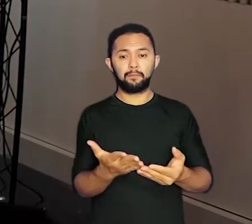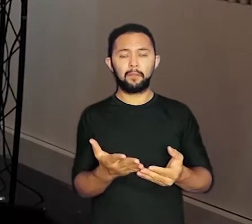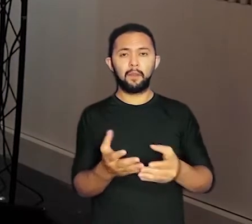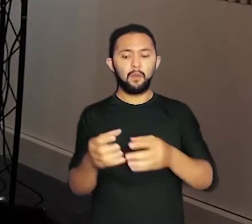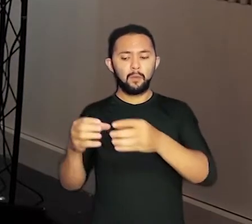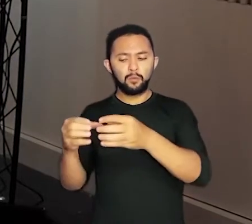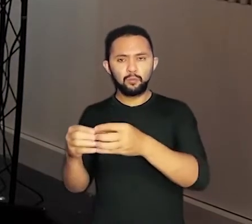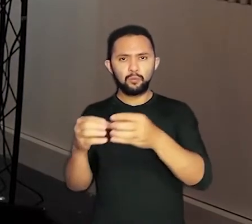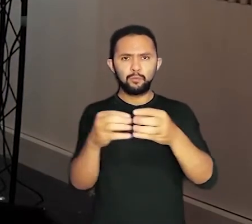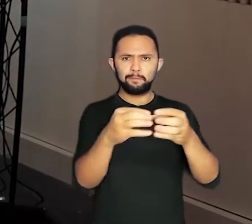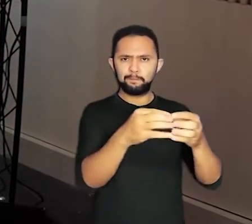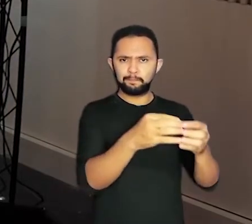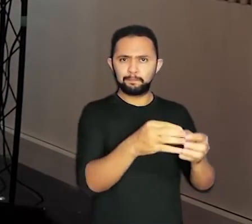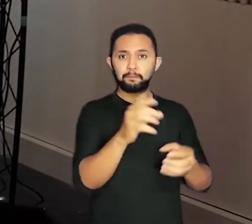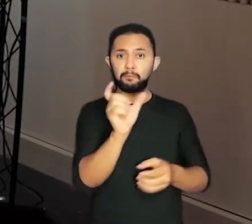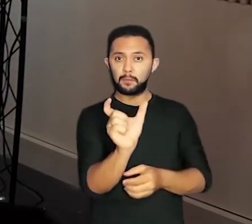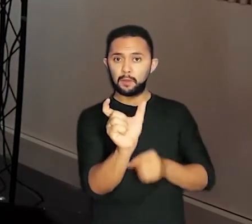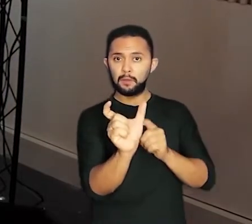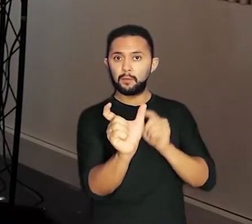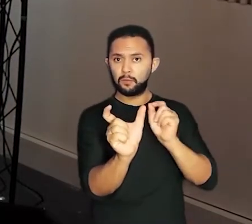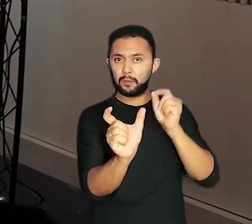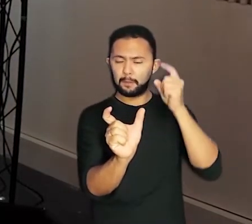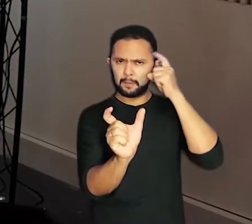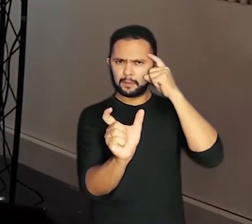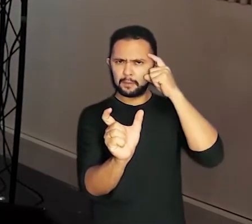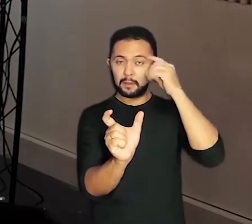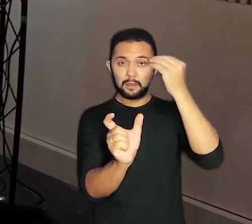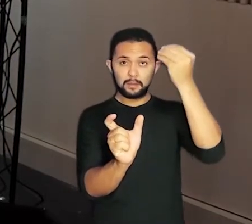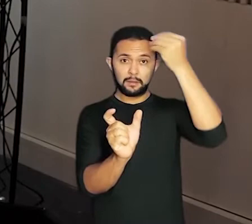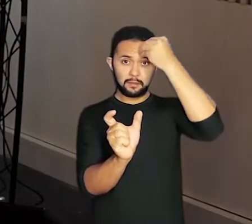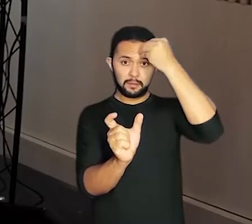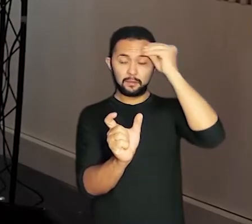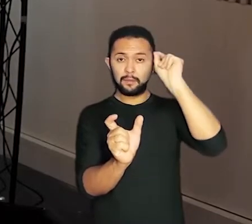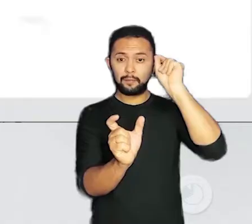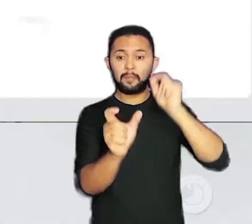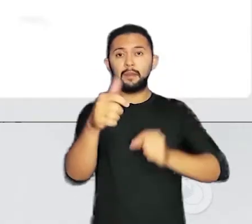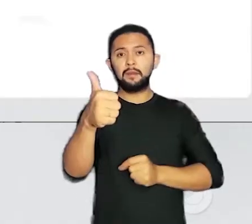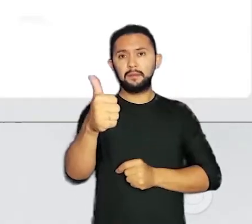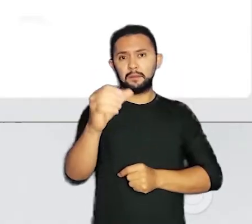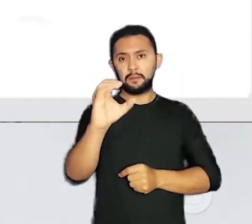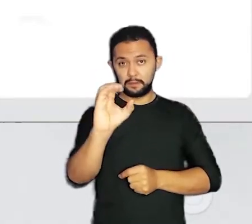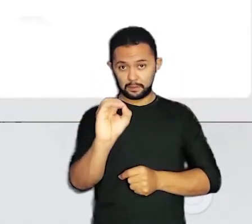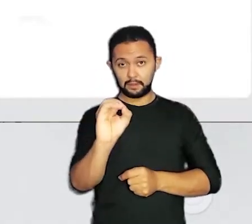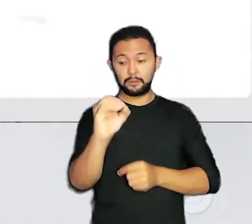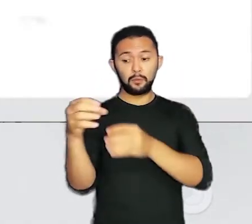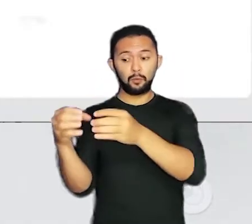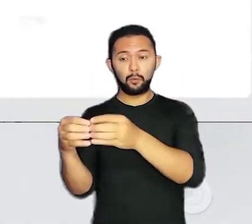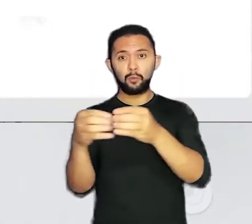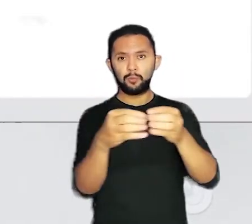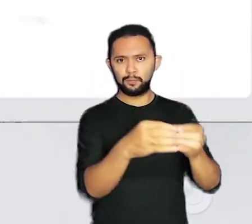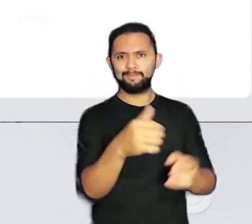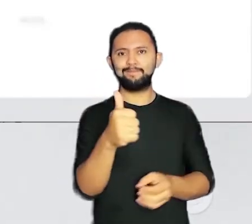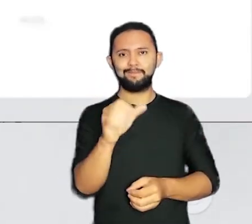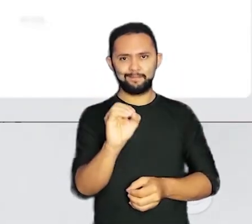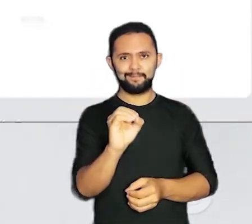classe de palavras, tá? Você tem que ter em mente essas 10 classificações. Então, a classe de palavras, as classes de